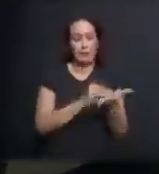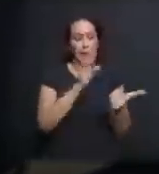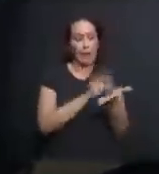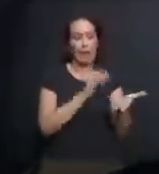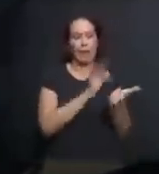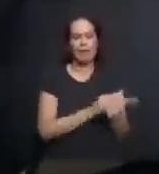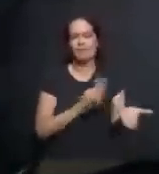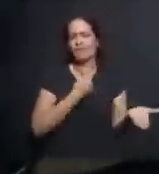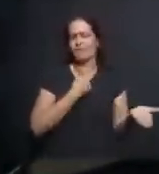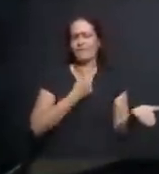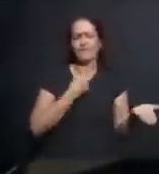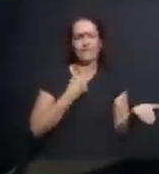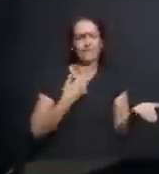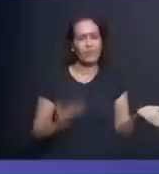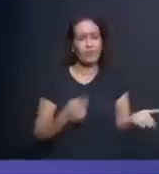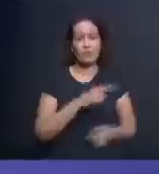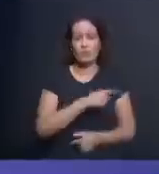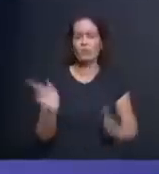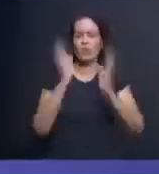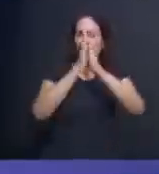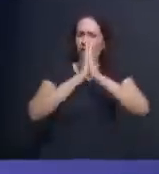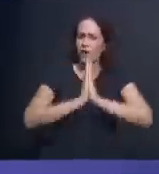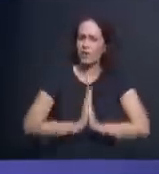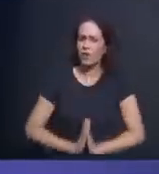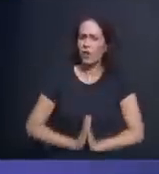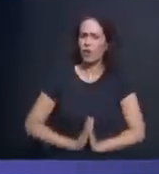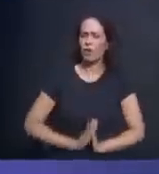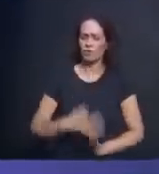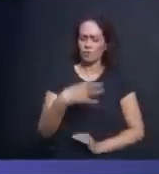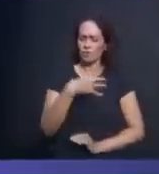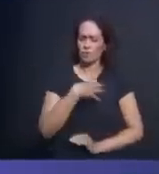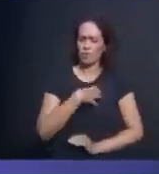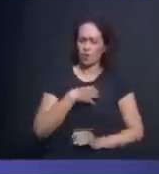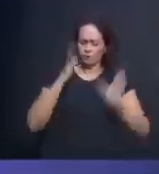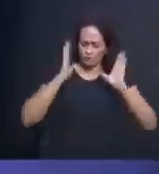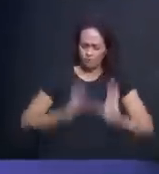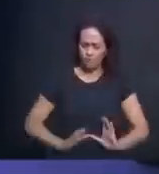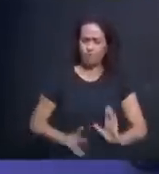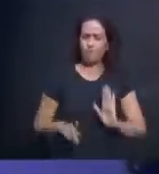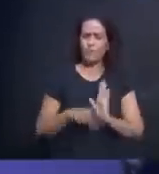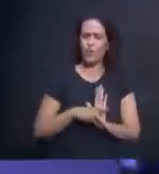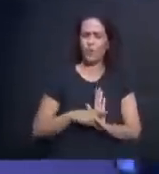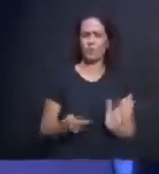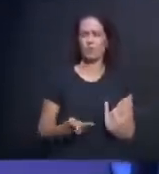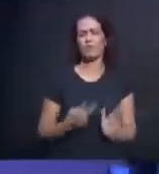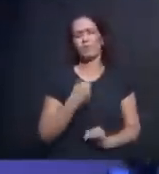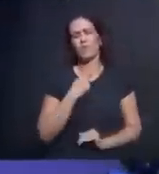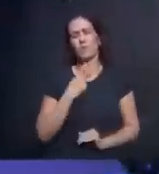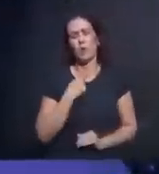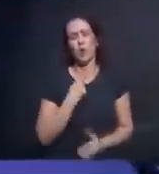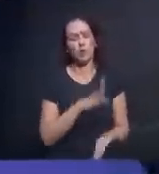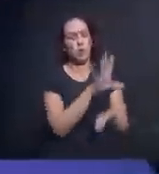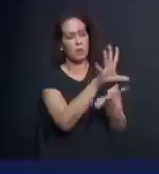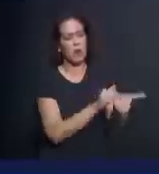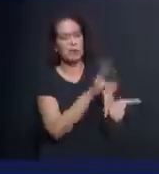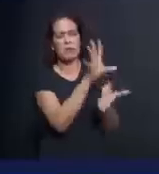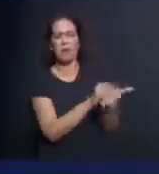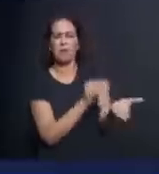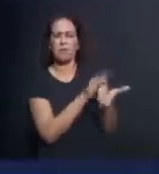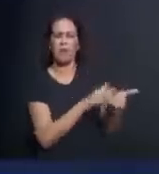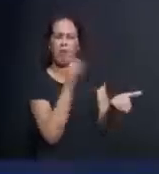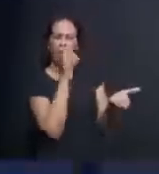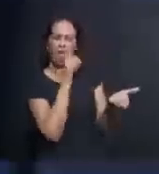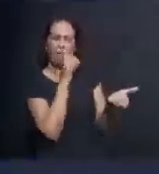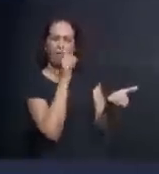Você é um adorador, adora do seu jeito. Mas não vira uma cópia mal tirada do